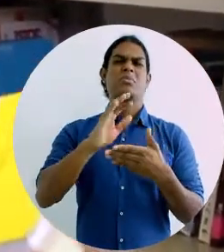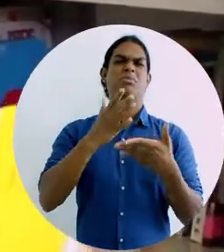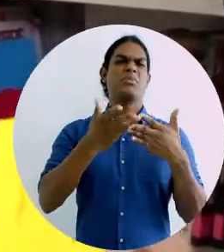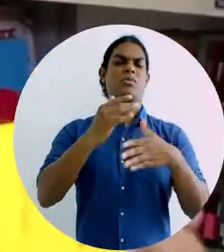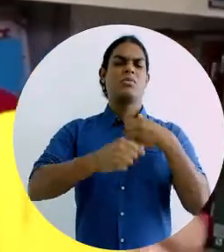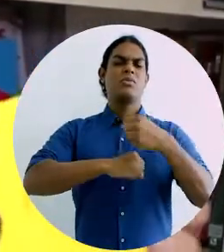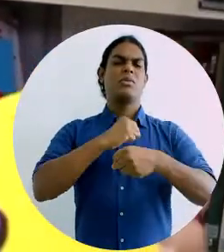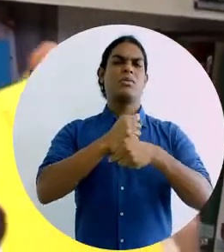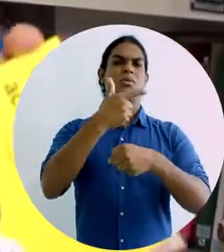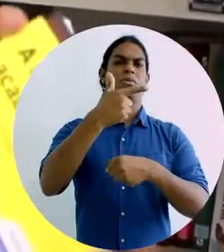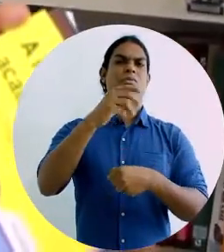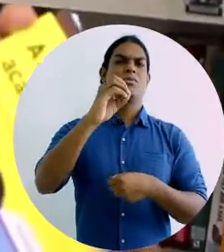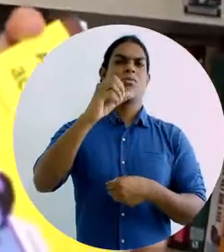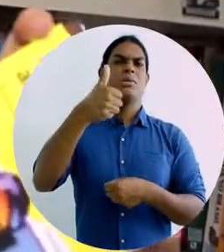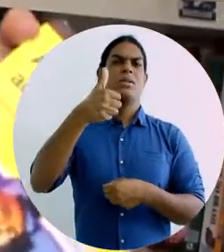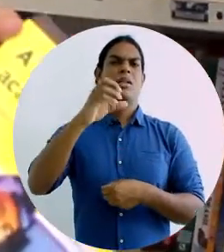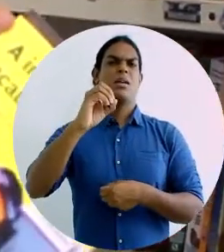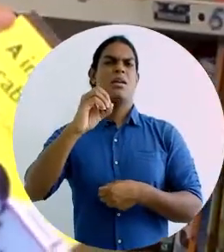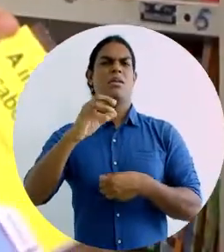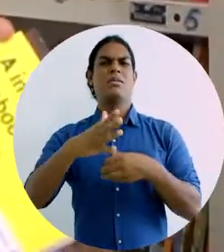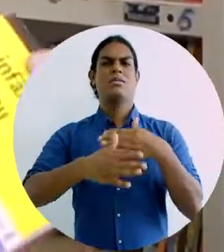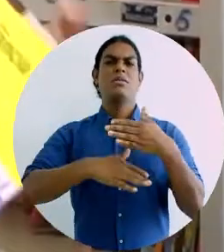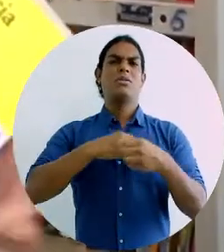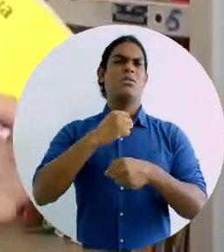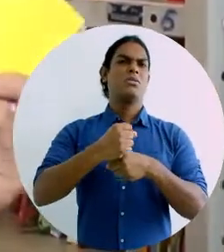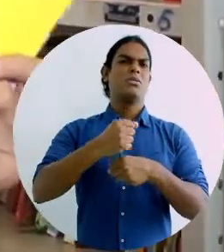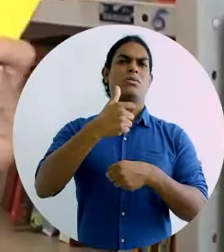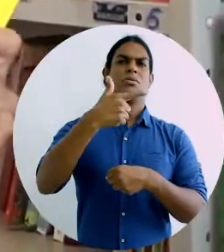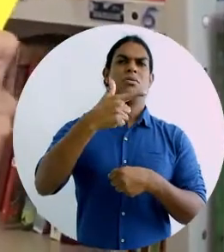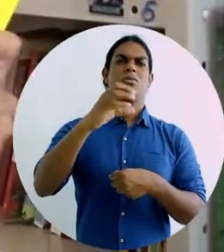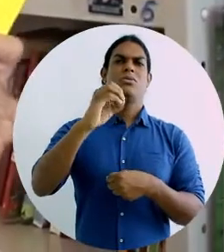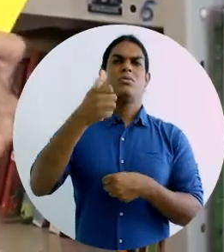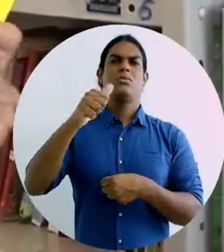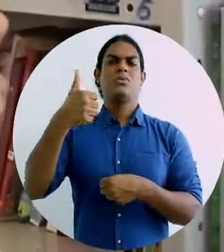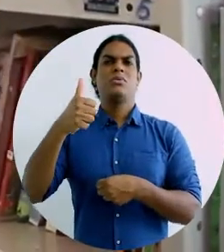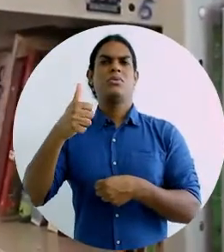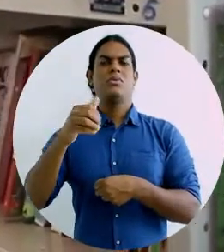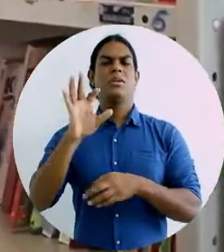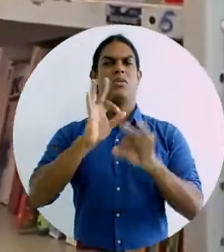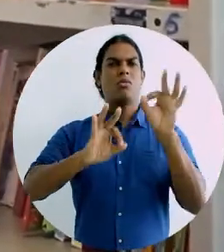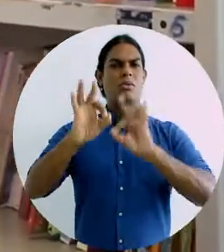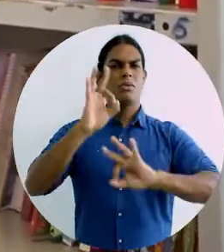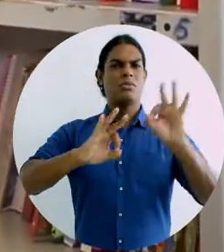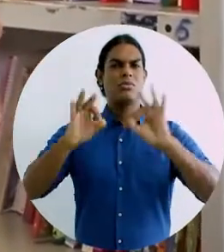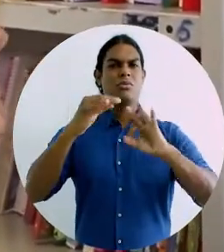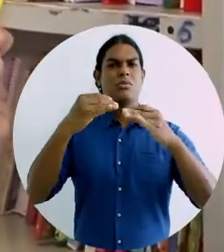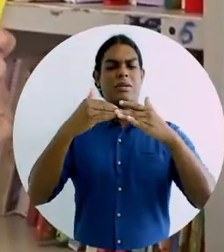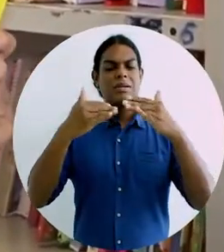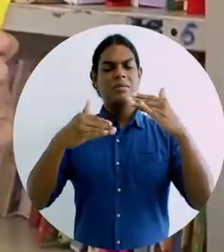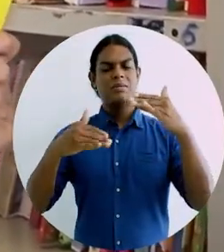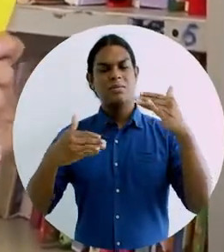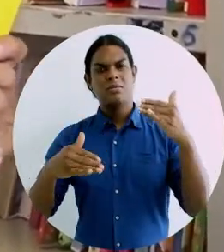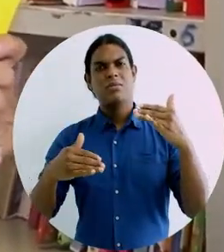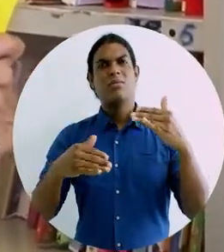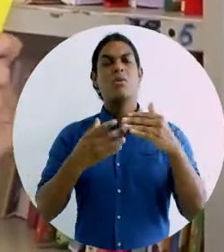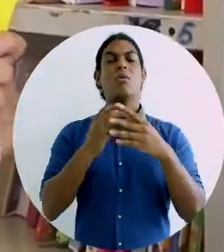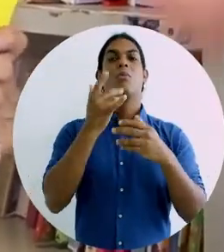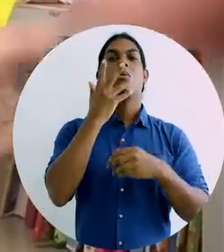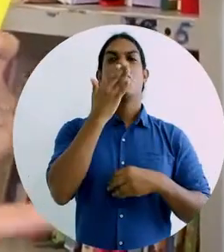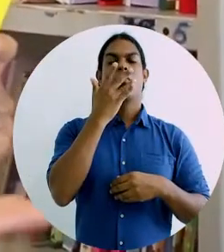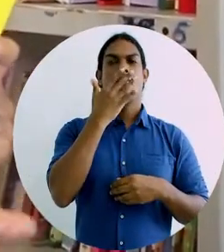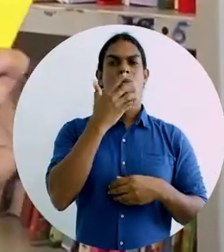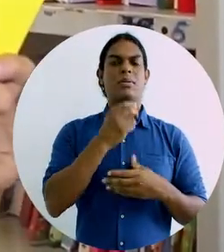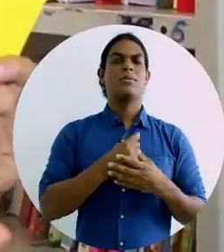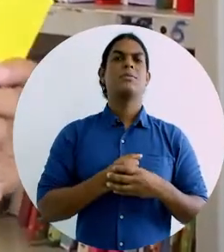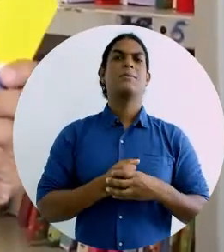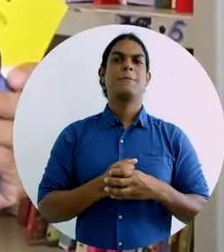2011. Eles usaram aqui nesse projeto uma classificação por cores. Então, as cores que estão na lombada identificam